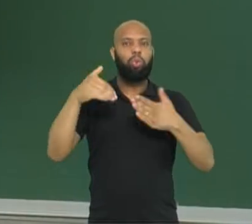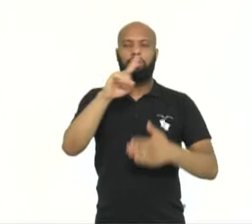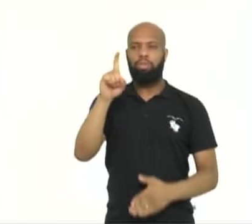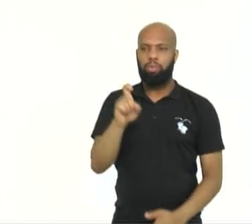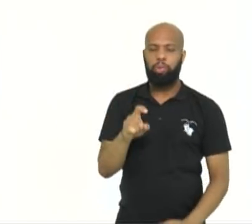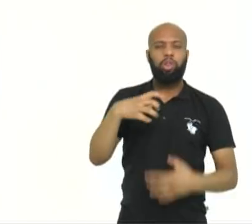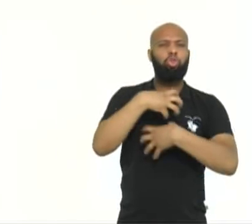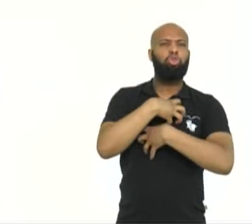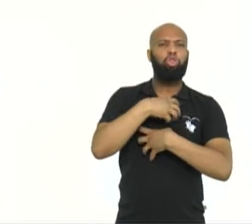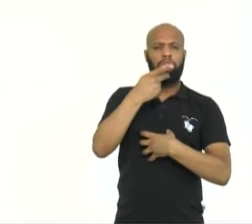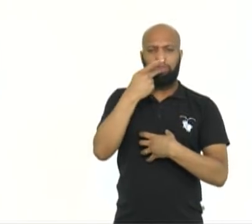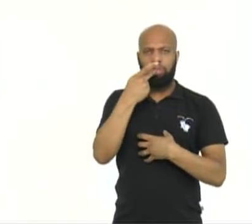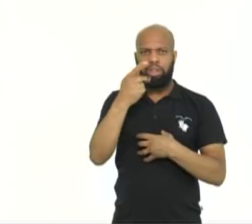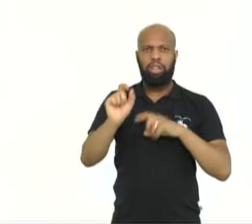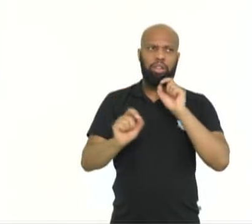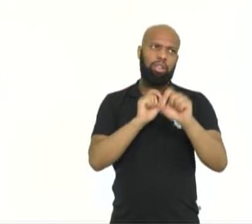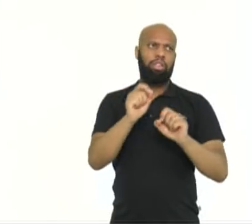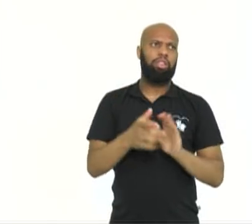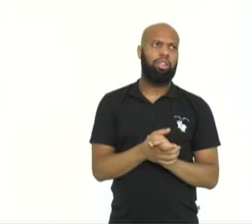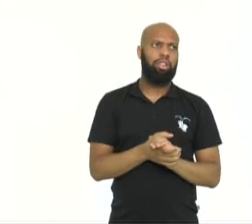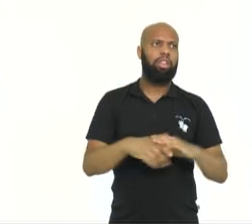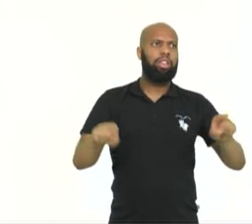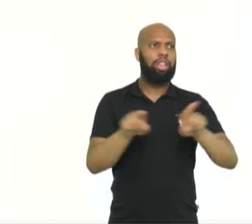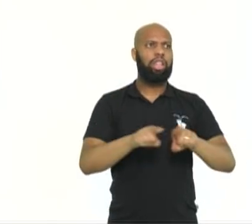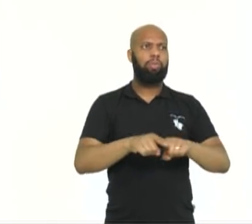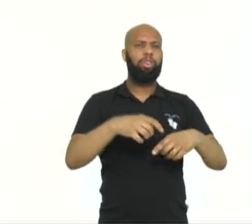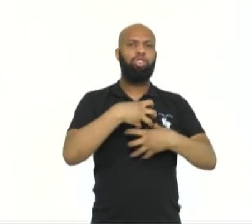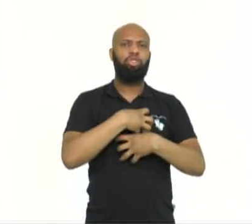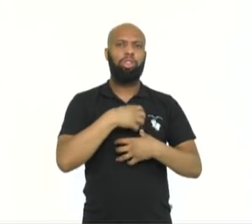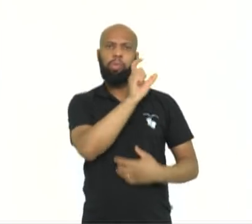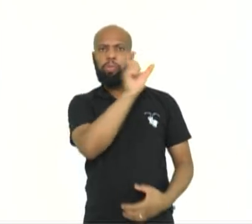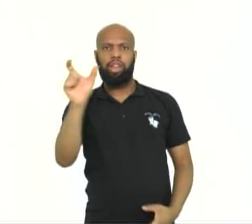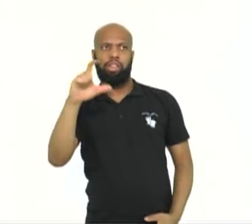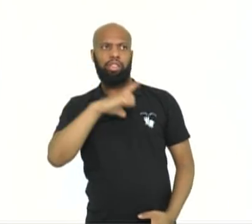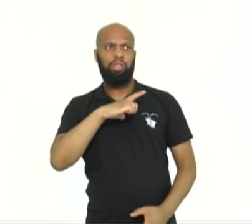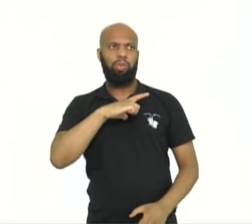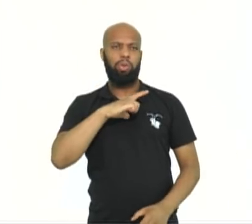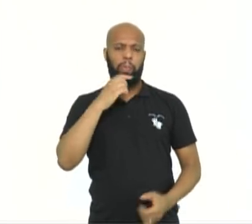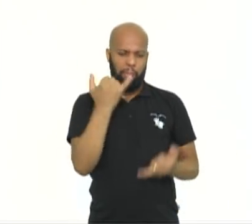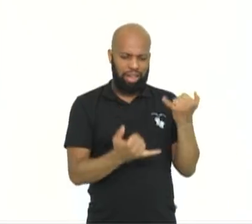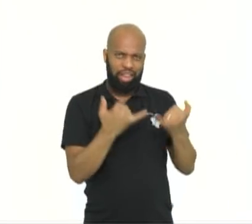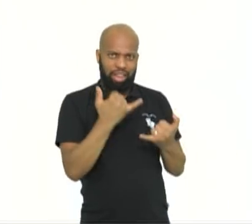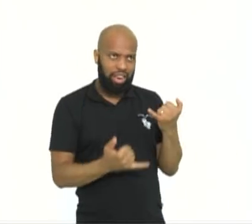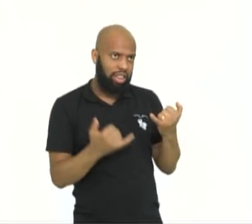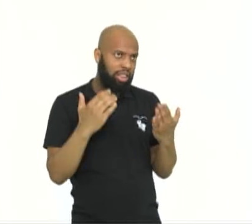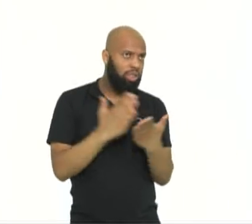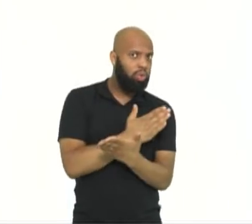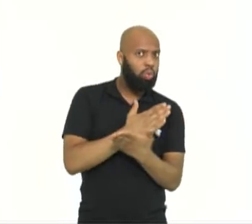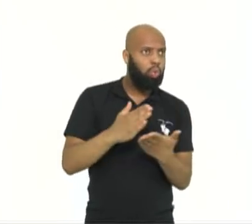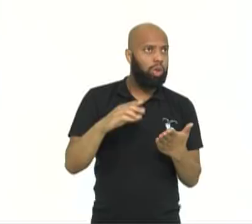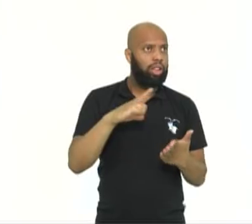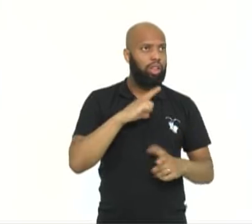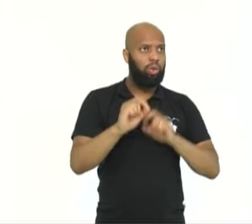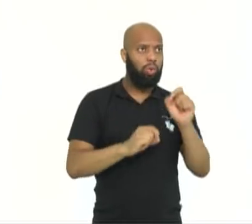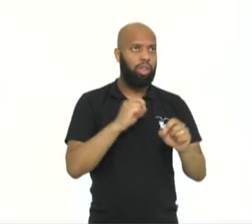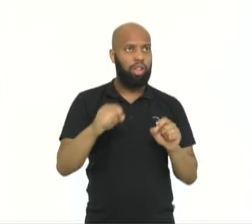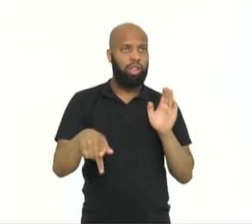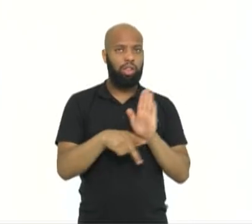que o modo de falar e as palavras do causo gaúcho são parecidas com os dos